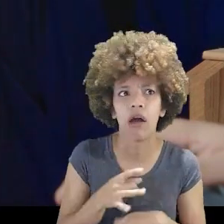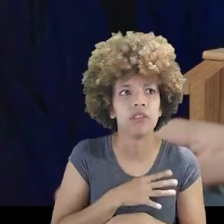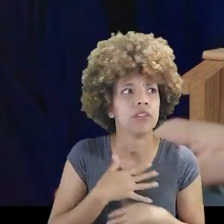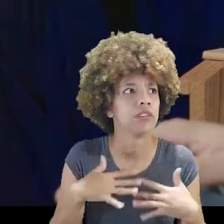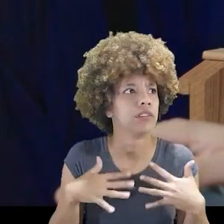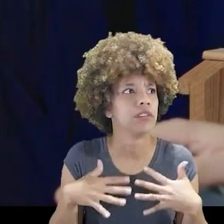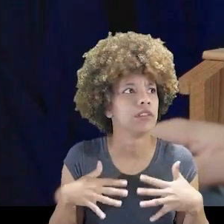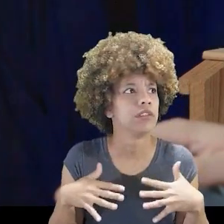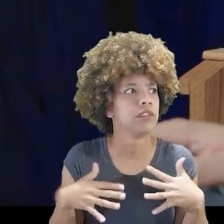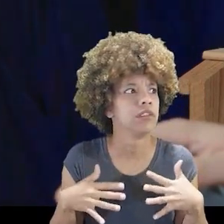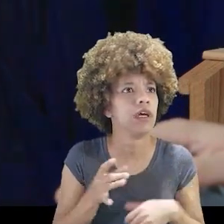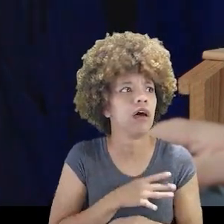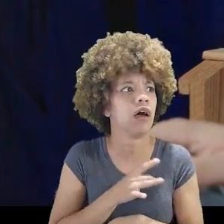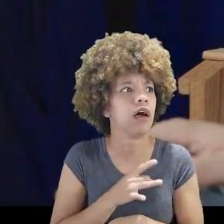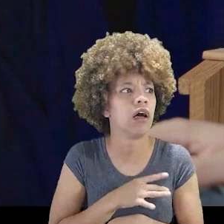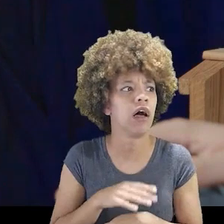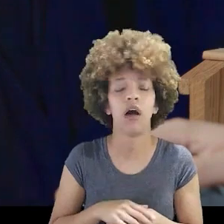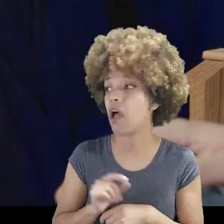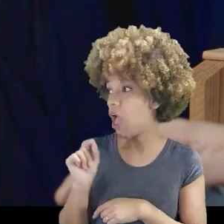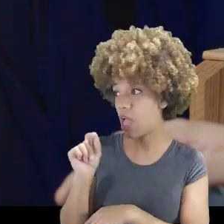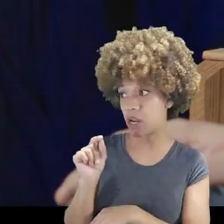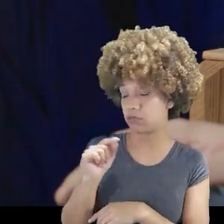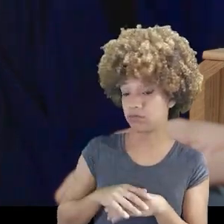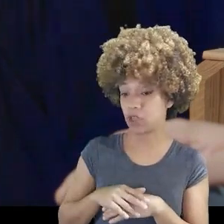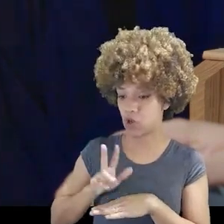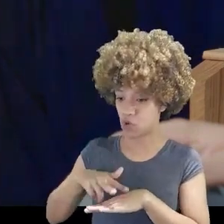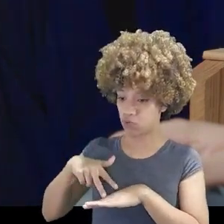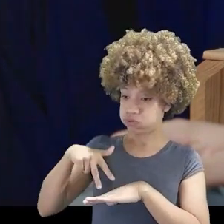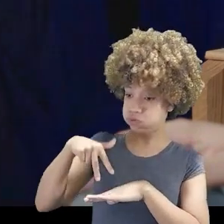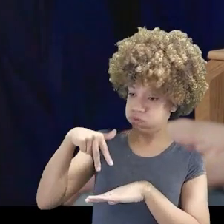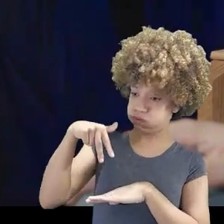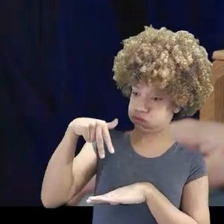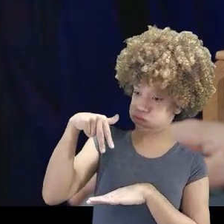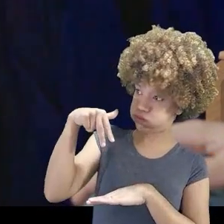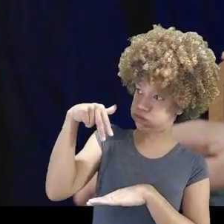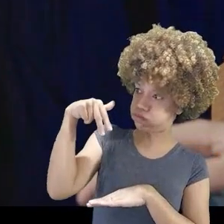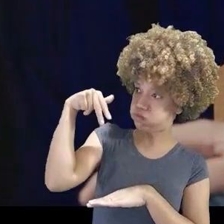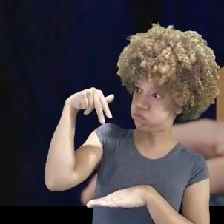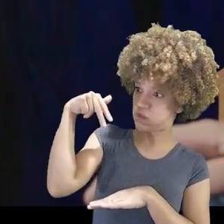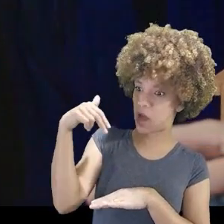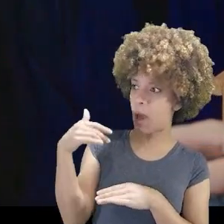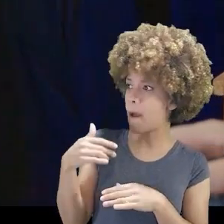todo mundo assim né era isso aqui velho e deixou subindo aparecer lá